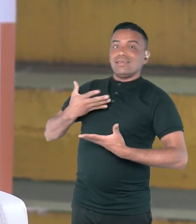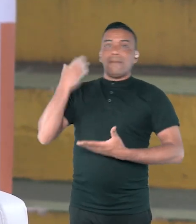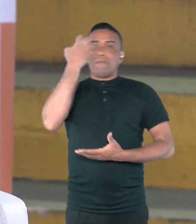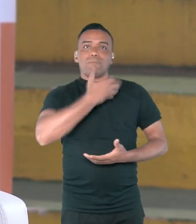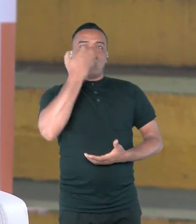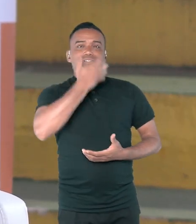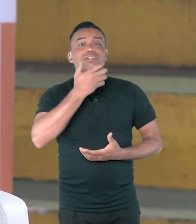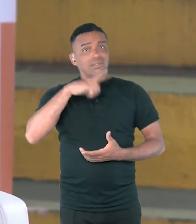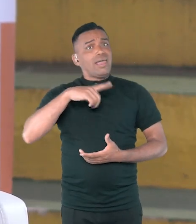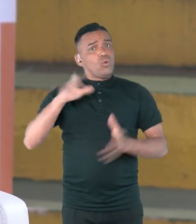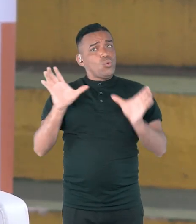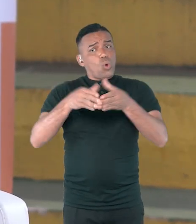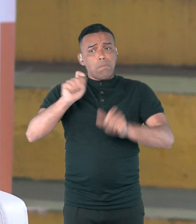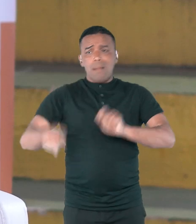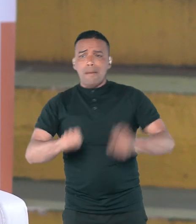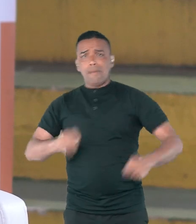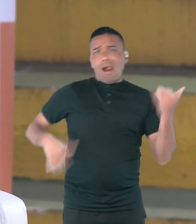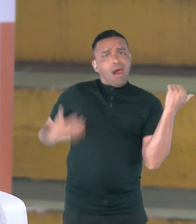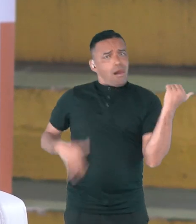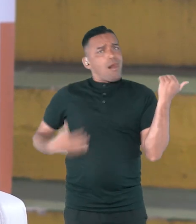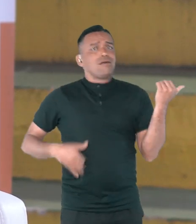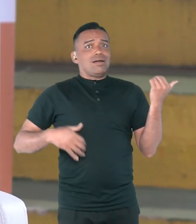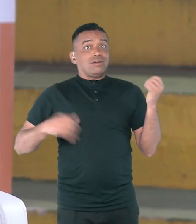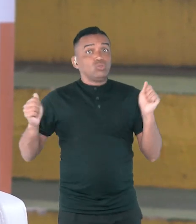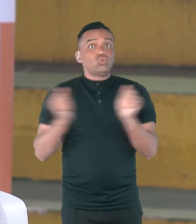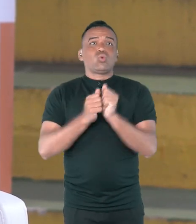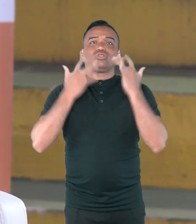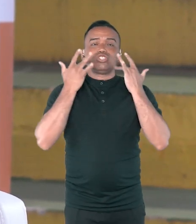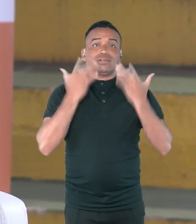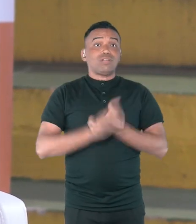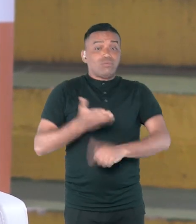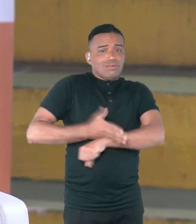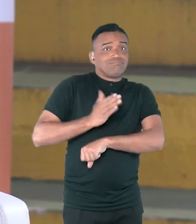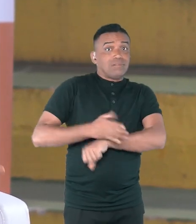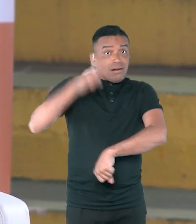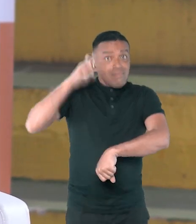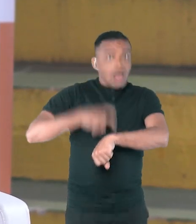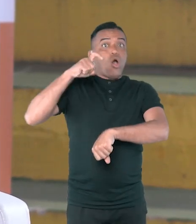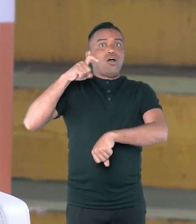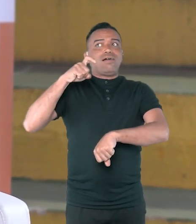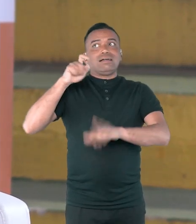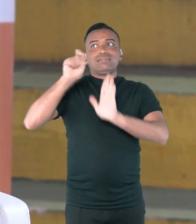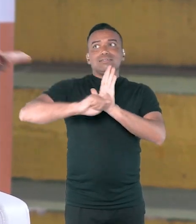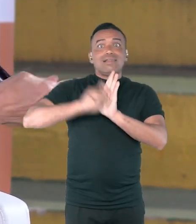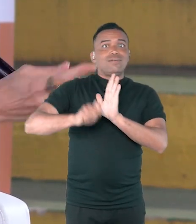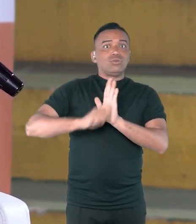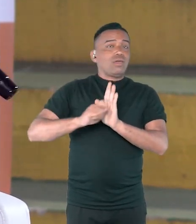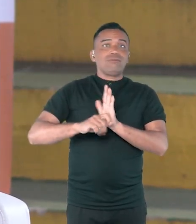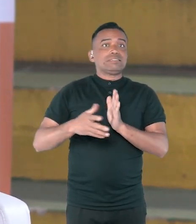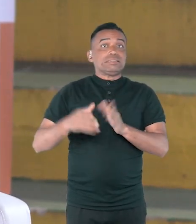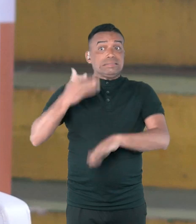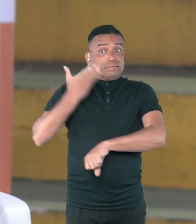cena. O que acontece? Eu improvisando ali, então, quer dizer, o texto que eu estava escrevendo